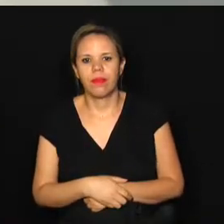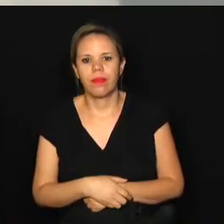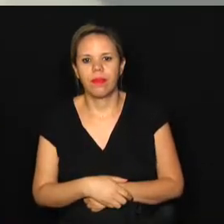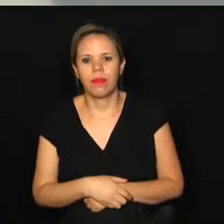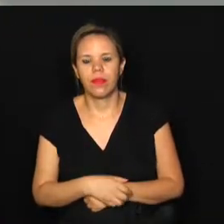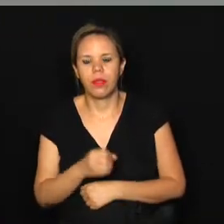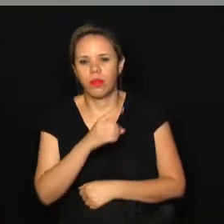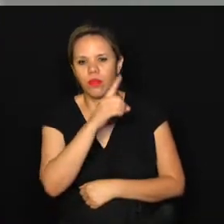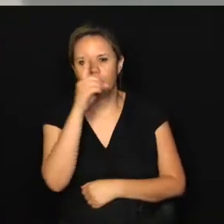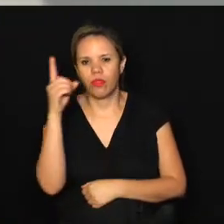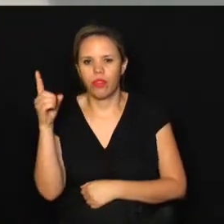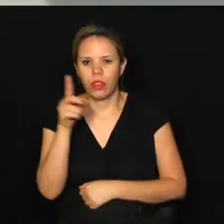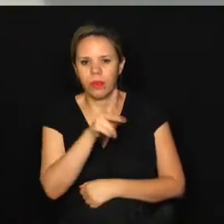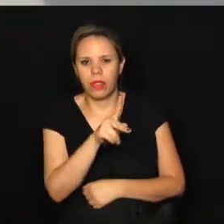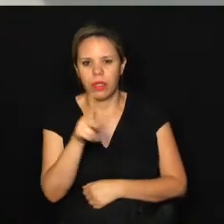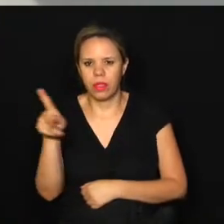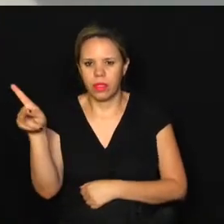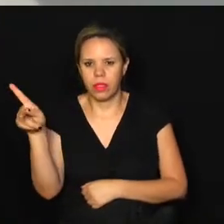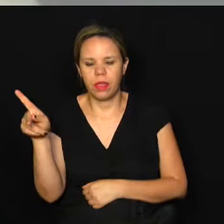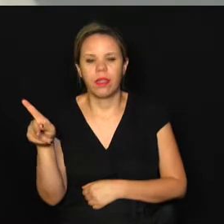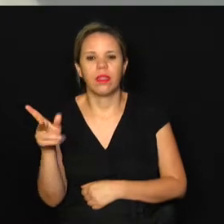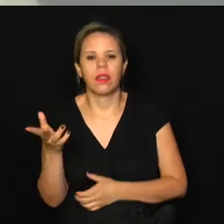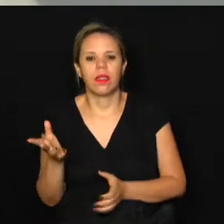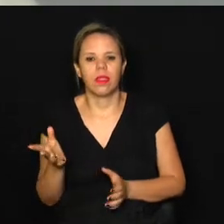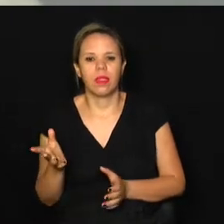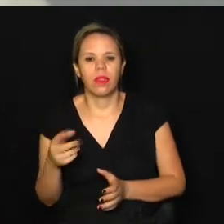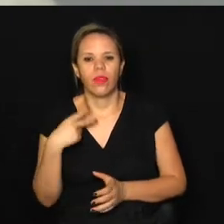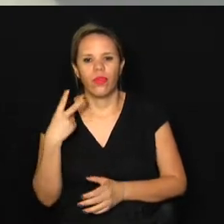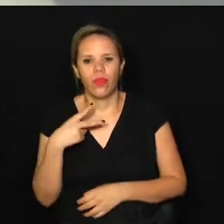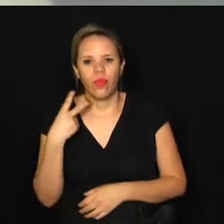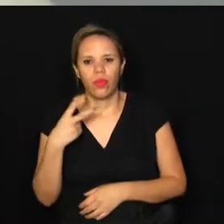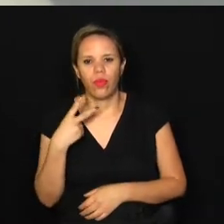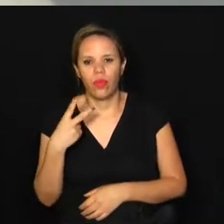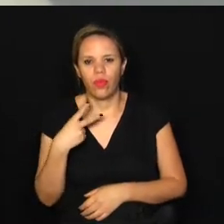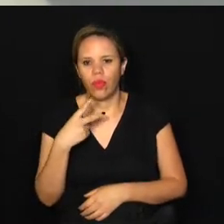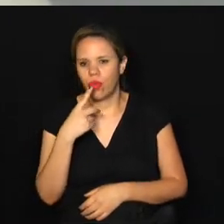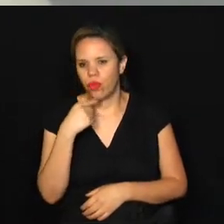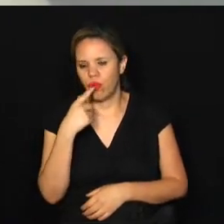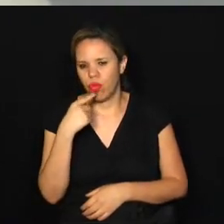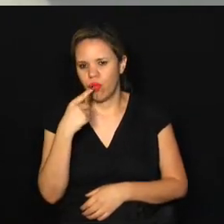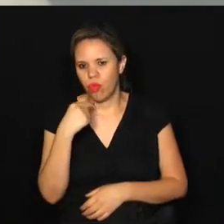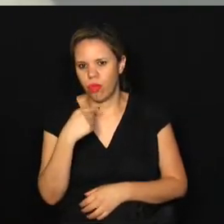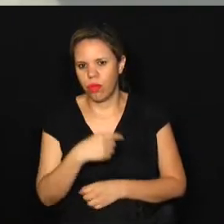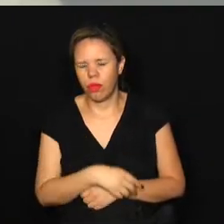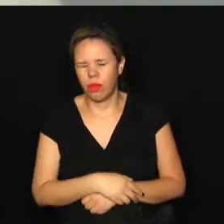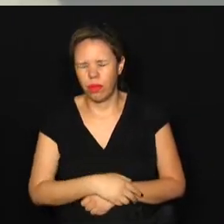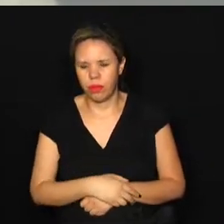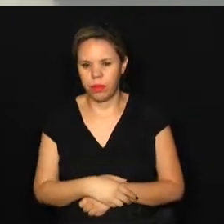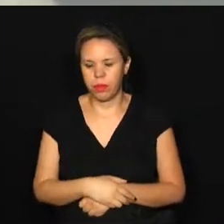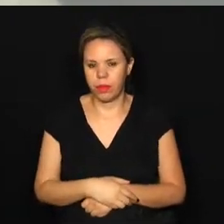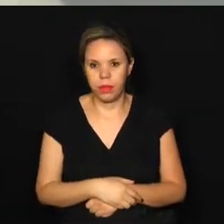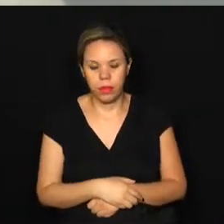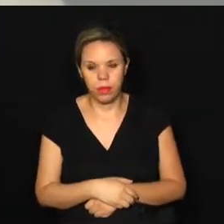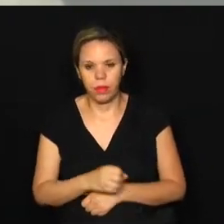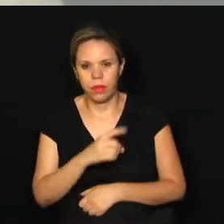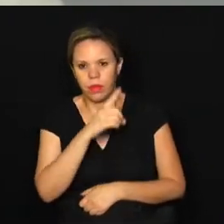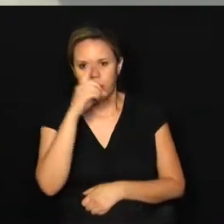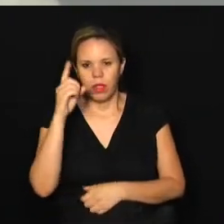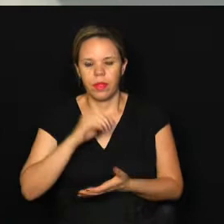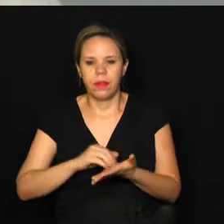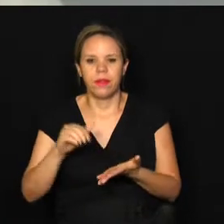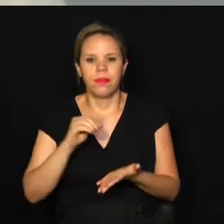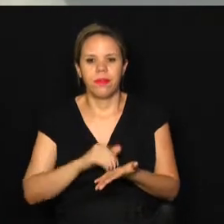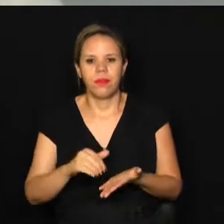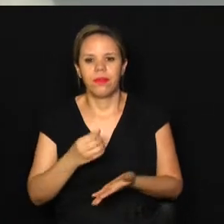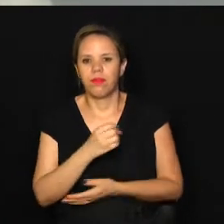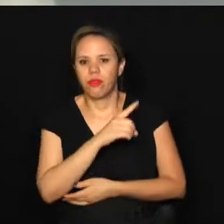Bom dia, presidente da nossa comissão, nobre vereador Gilberto Vermelho. Bom dia, senhor secretário.